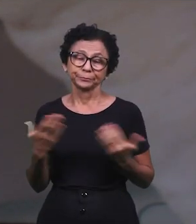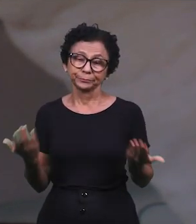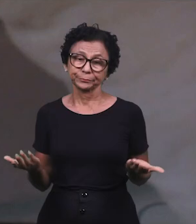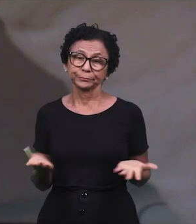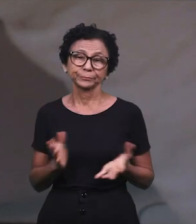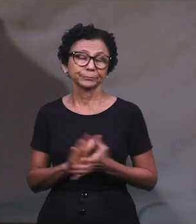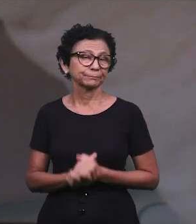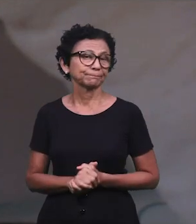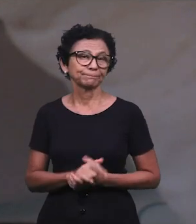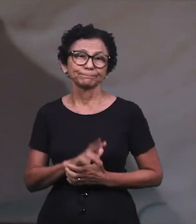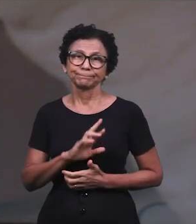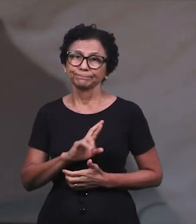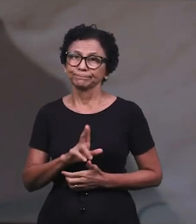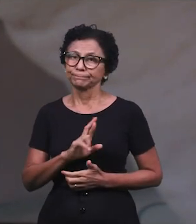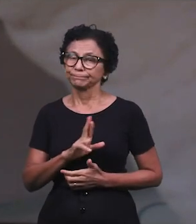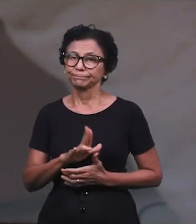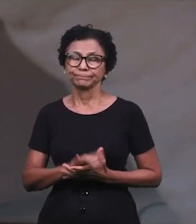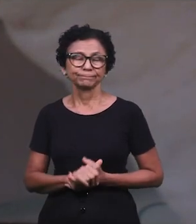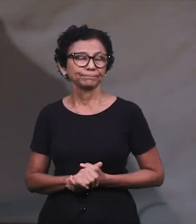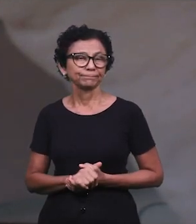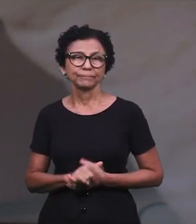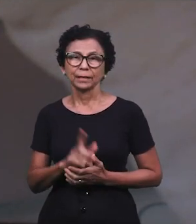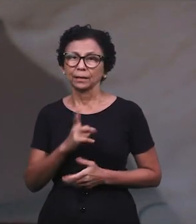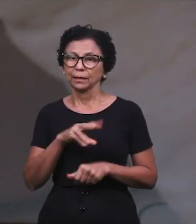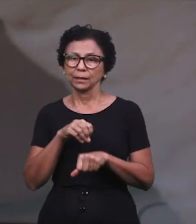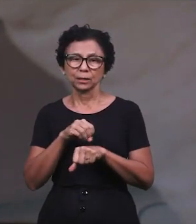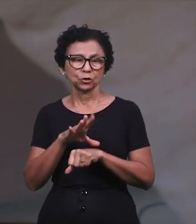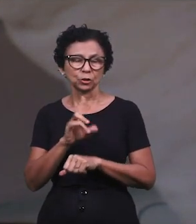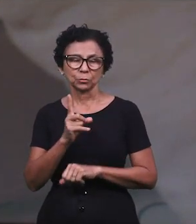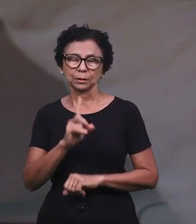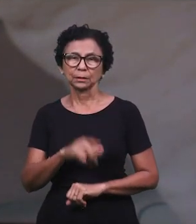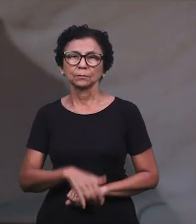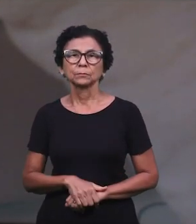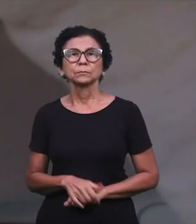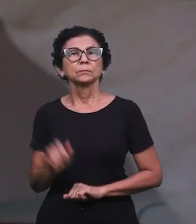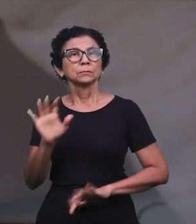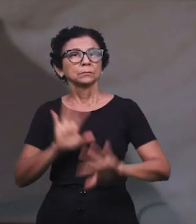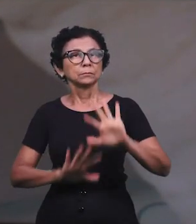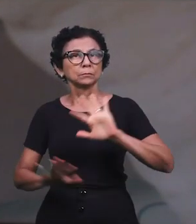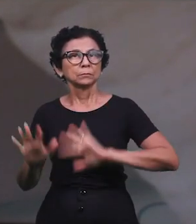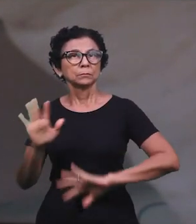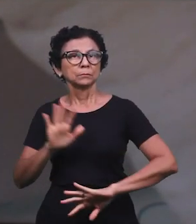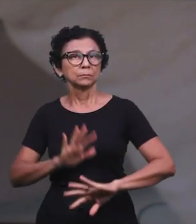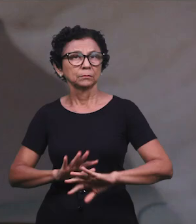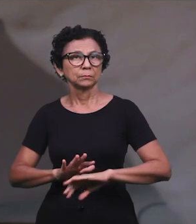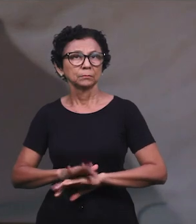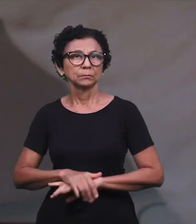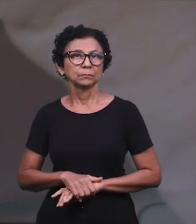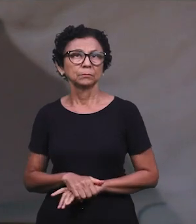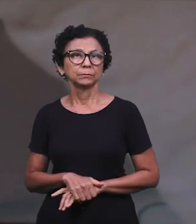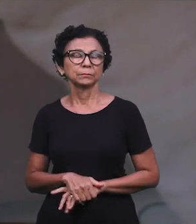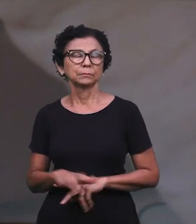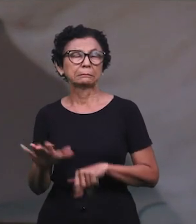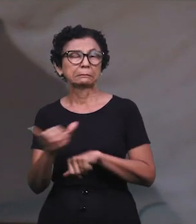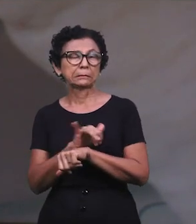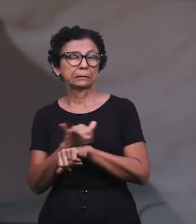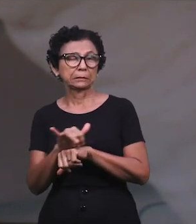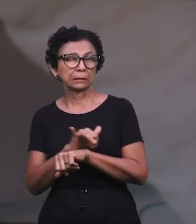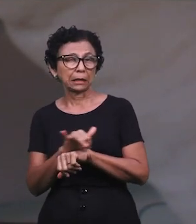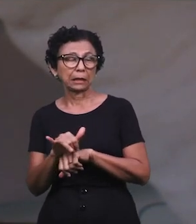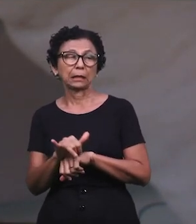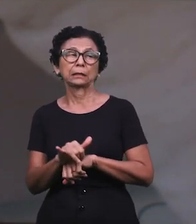algum conteúdo. Isso não é eficiente, tudo bem? Então, cuidado às vezes com muitas técnicas que também